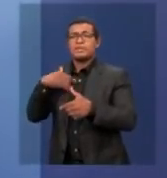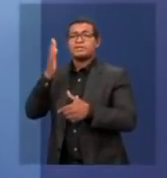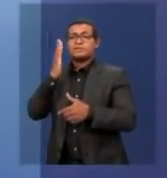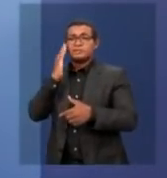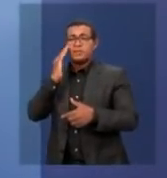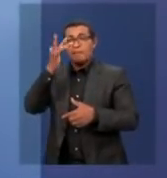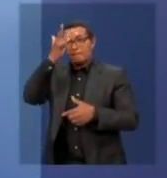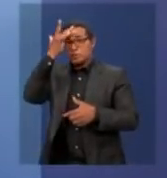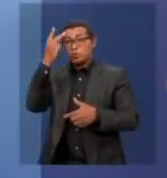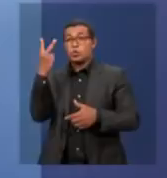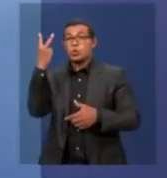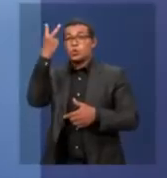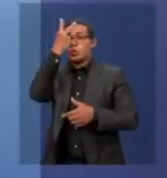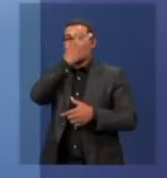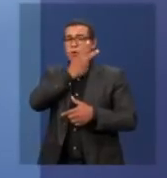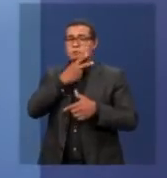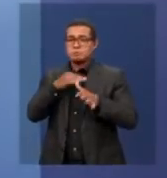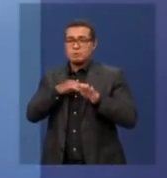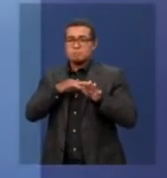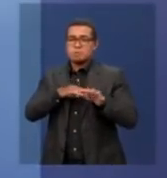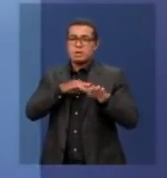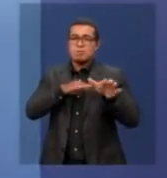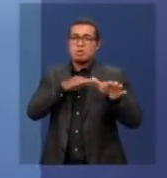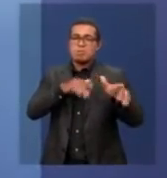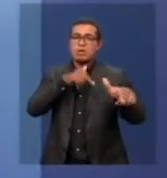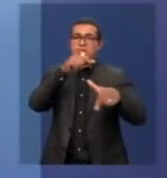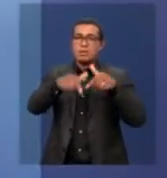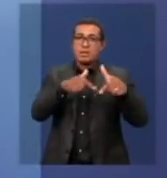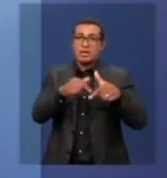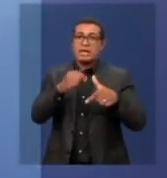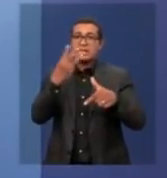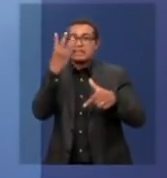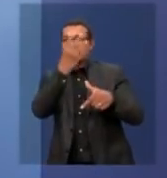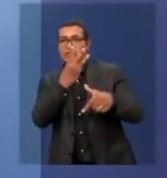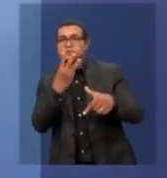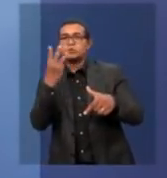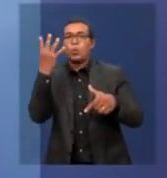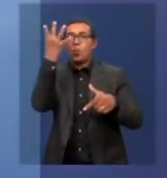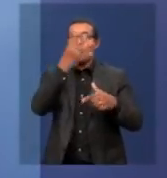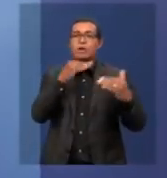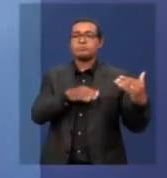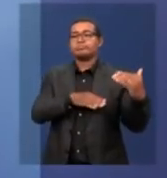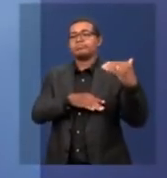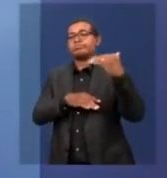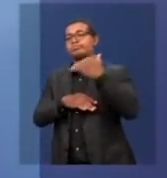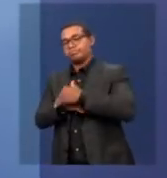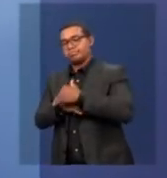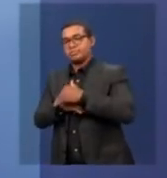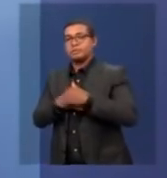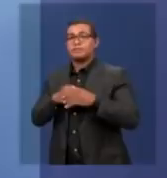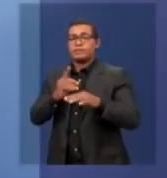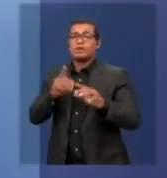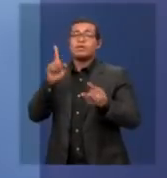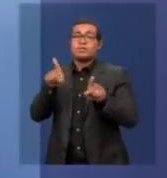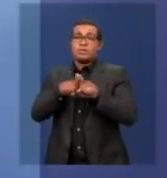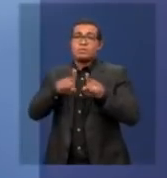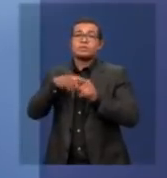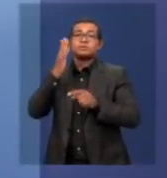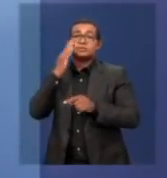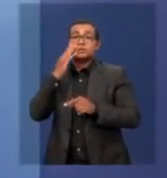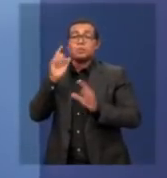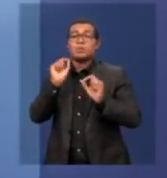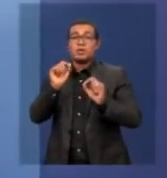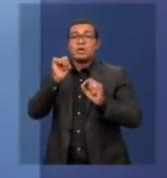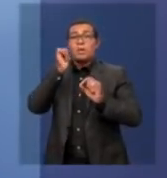trabalho 34 horas para voltar para casa eu sei também que as mulheres estão parindo os filhos na calçada dentro das viaturas